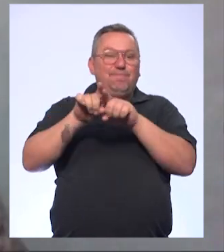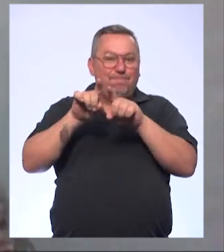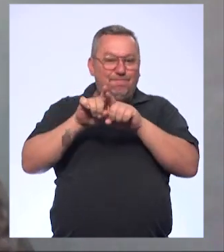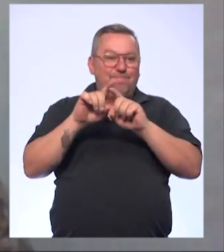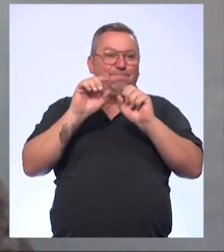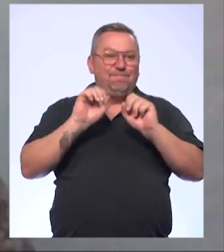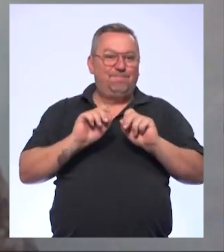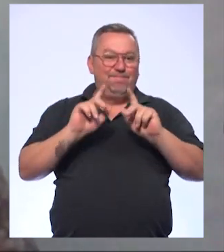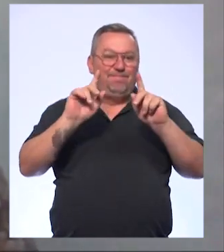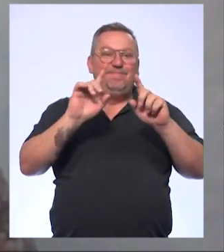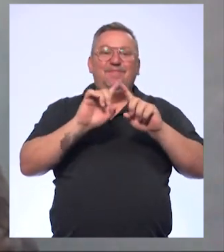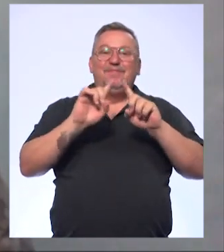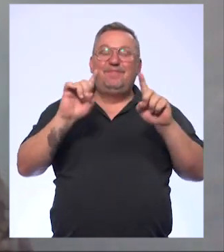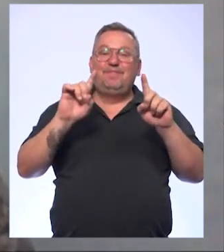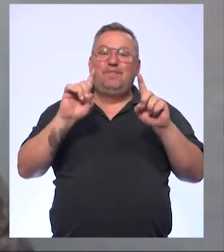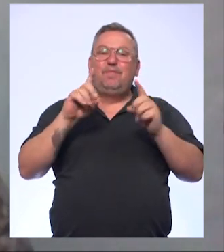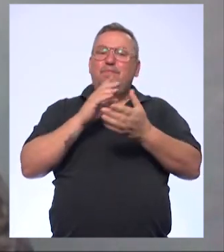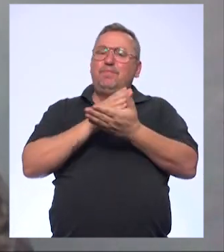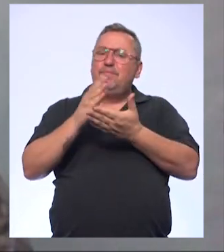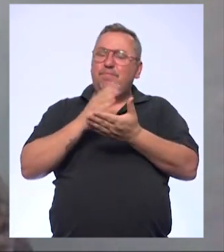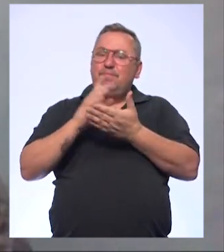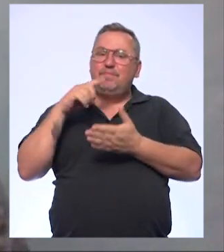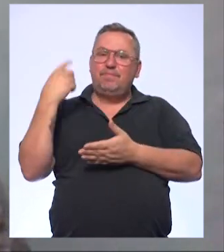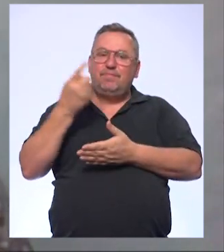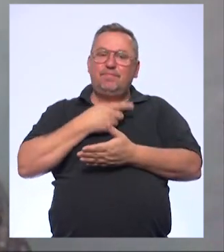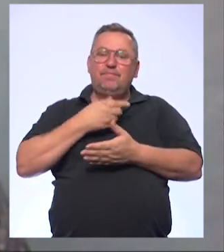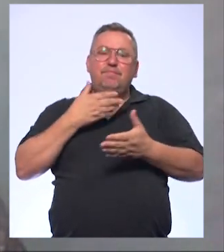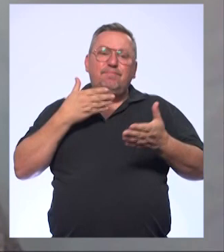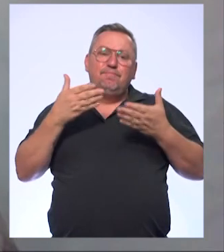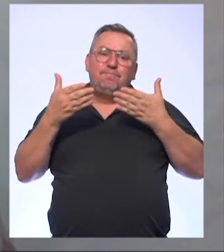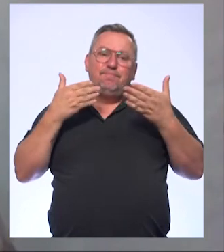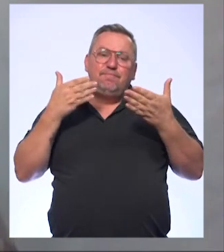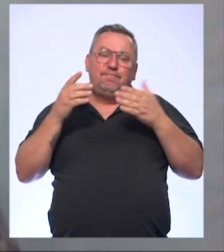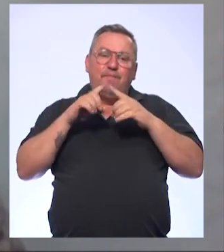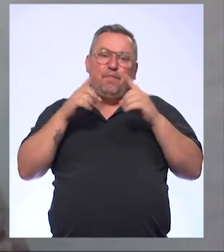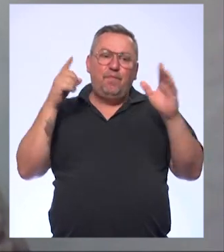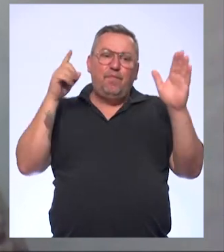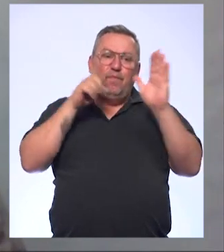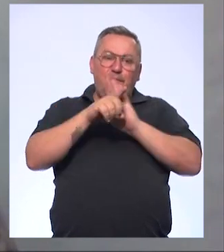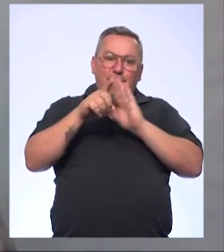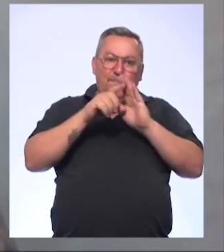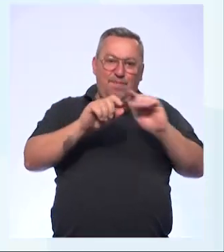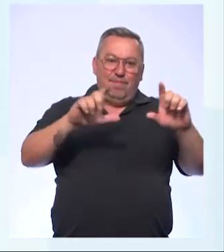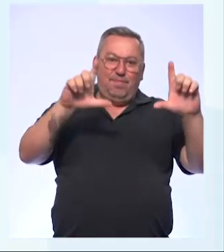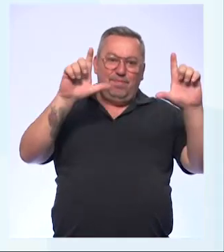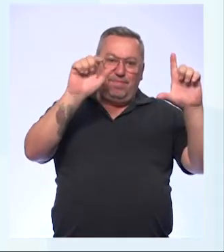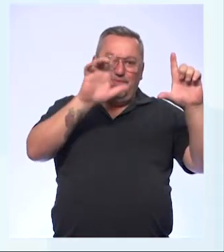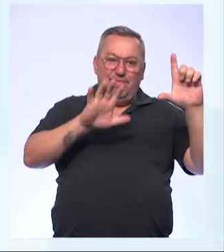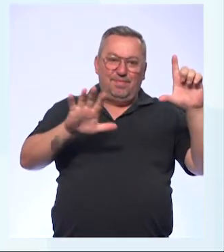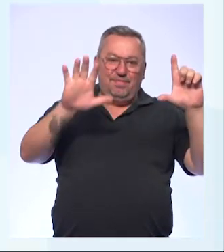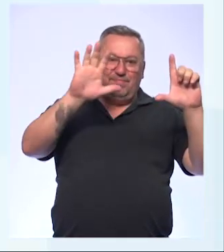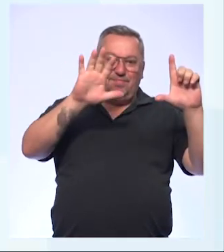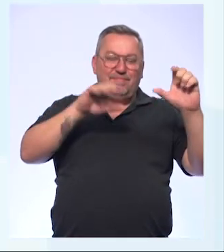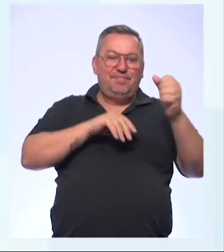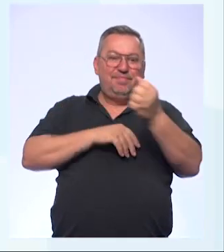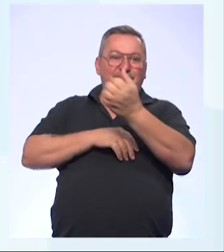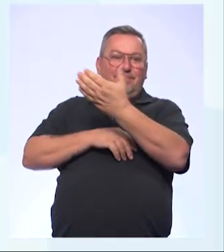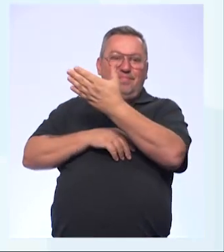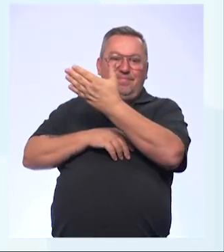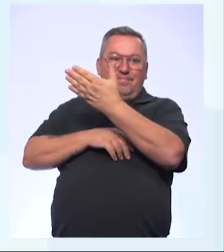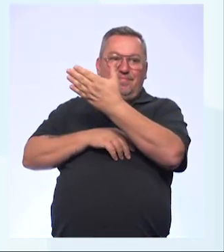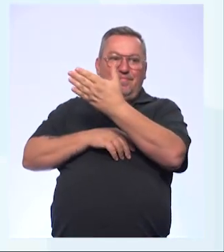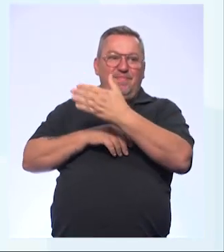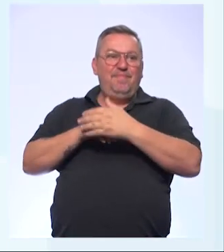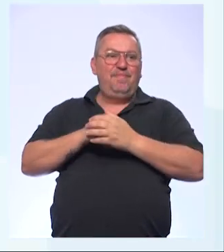coisas. Mas, para começar essa nossa conversa, eu vou deixar uma questão na tela para vocês.